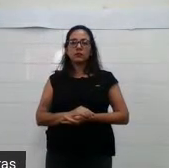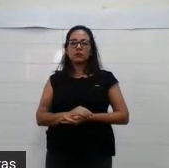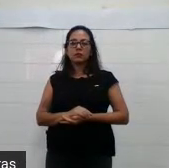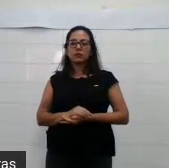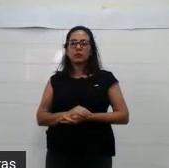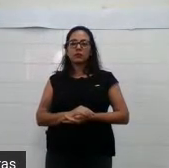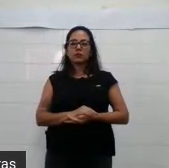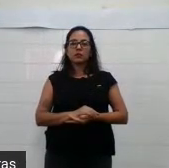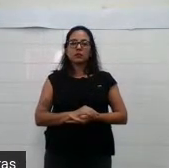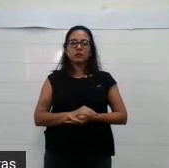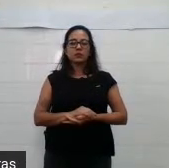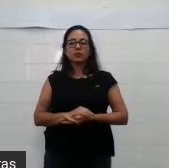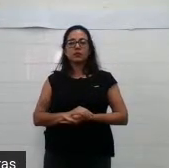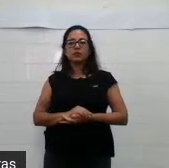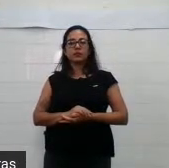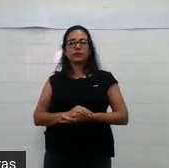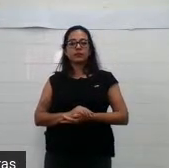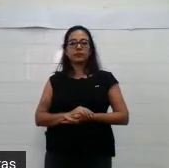Bem,